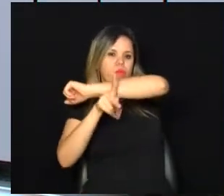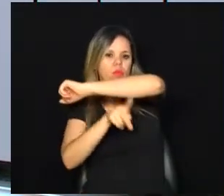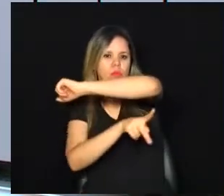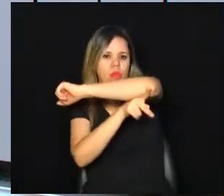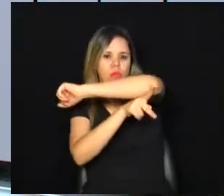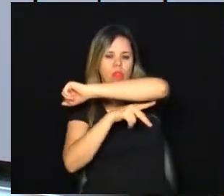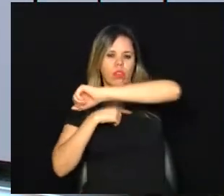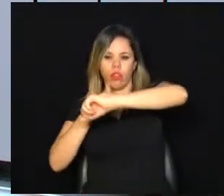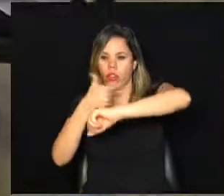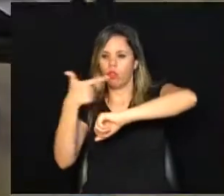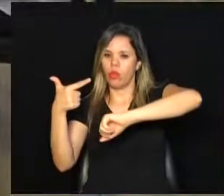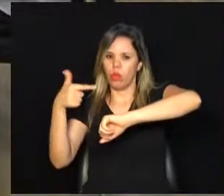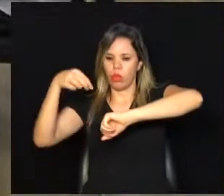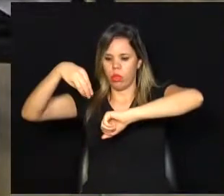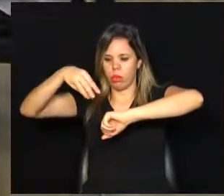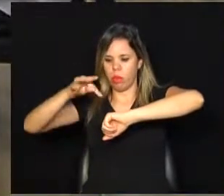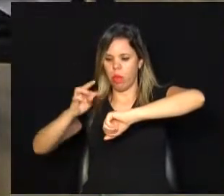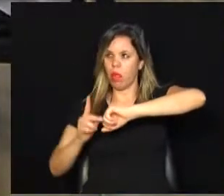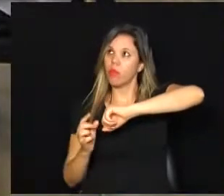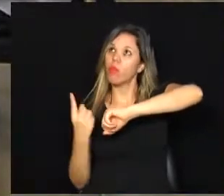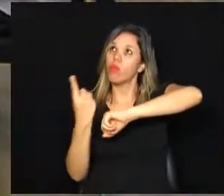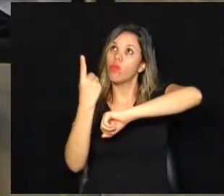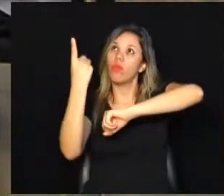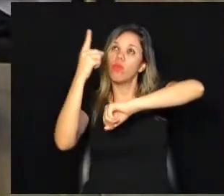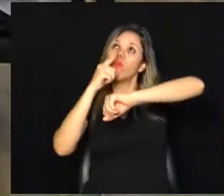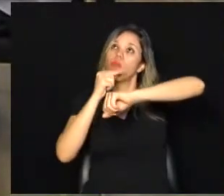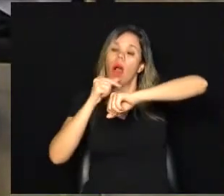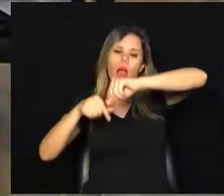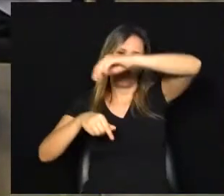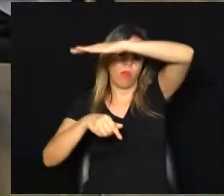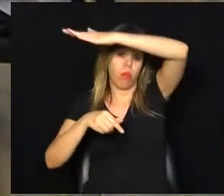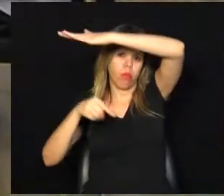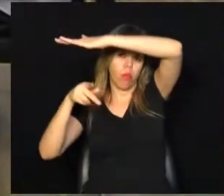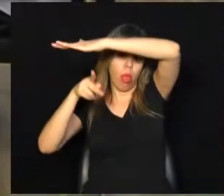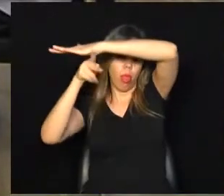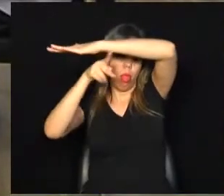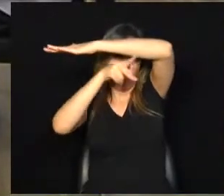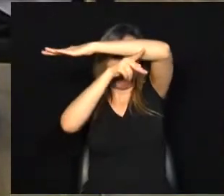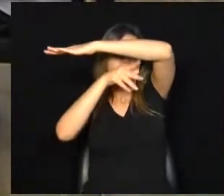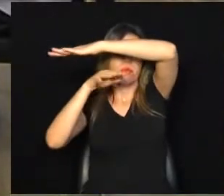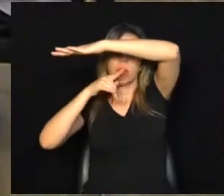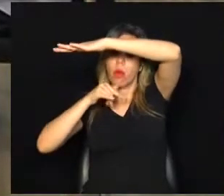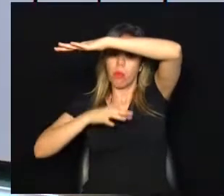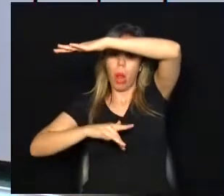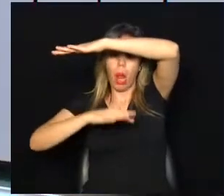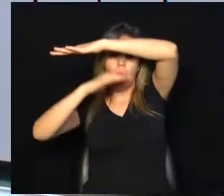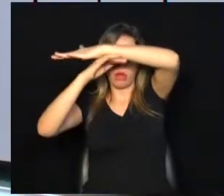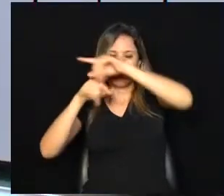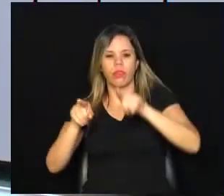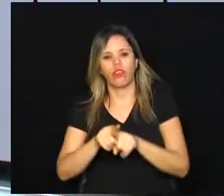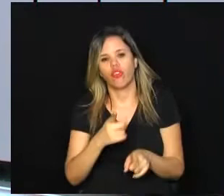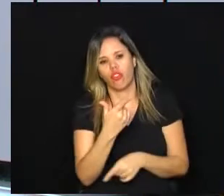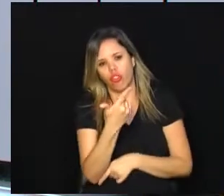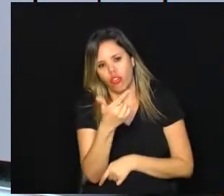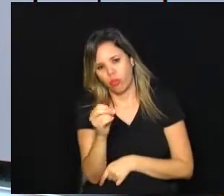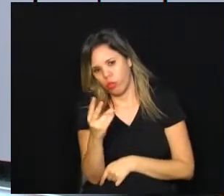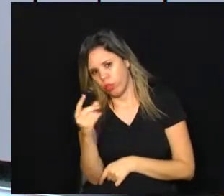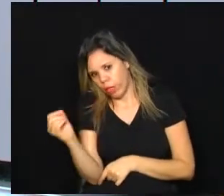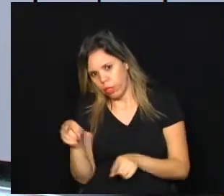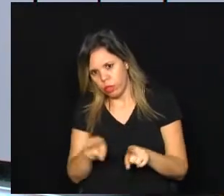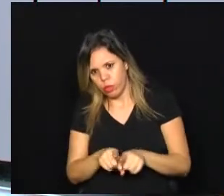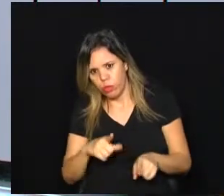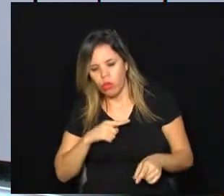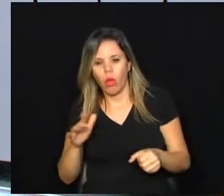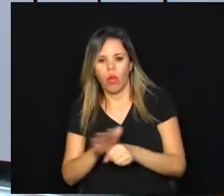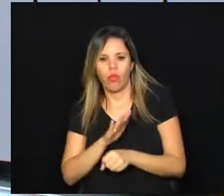Tinha 12 metros de altura. 12 metros de altura, porque em 2010 nós tivemos uma grande cheia,